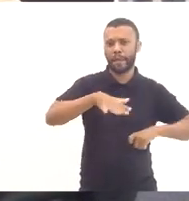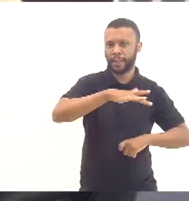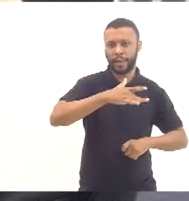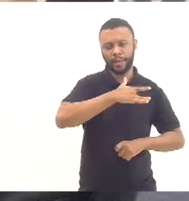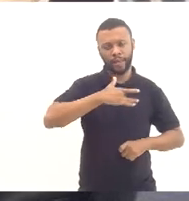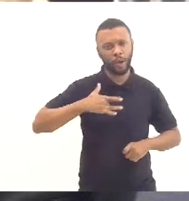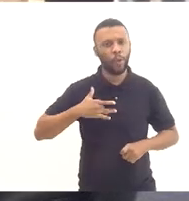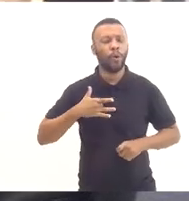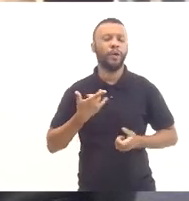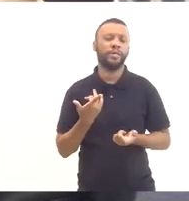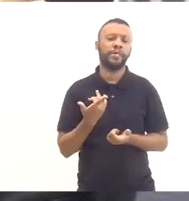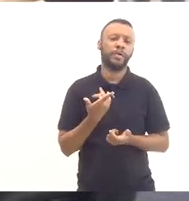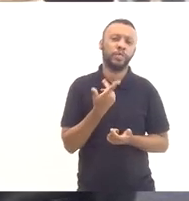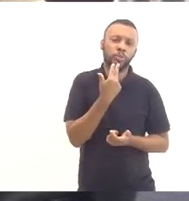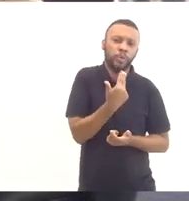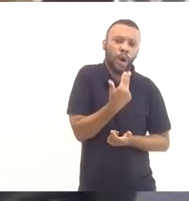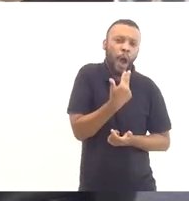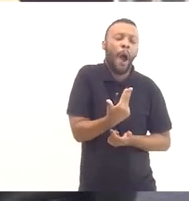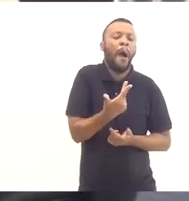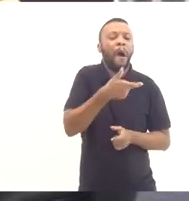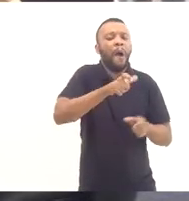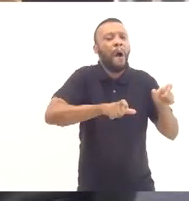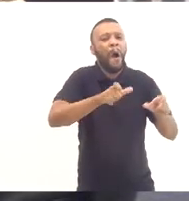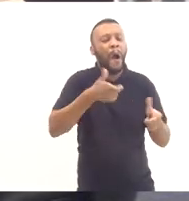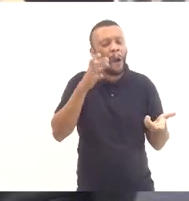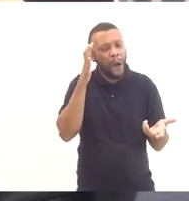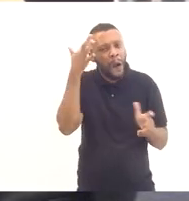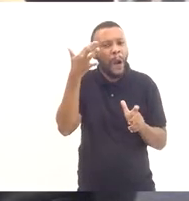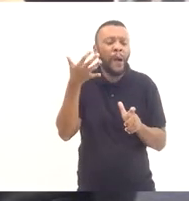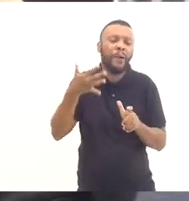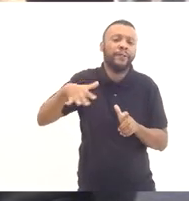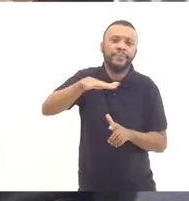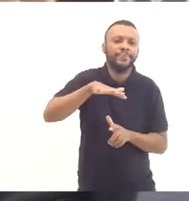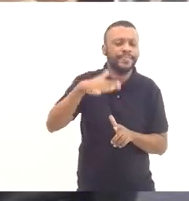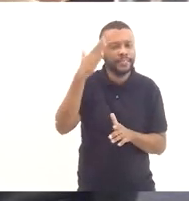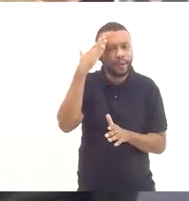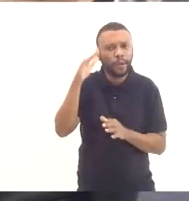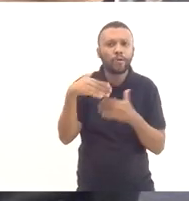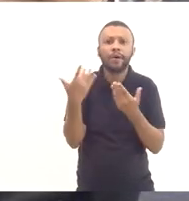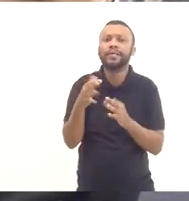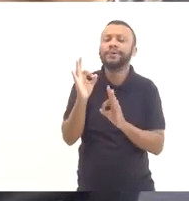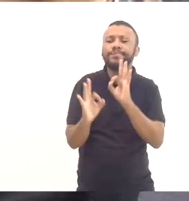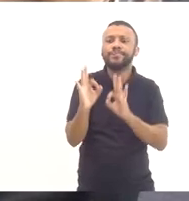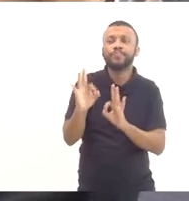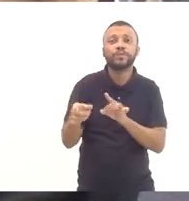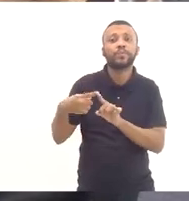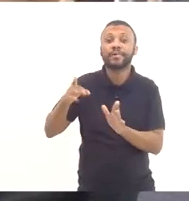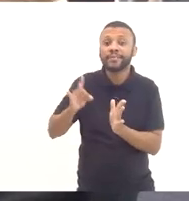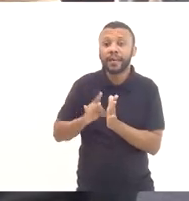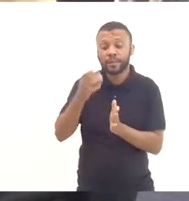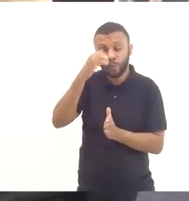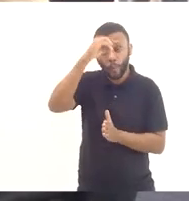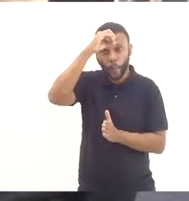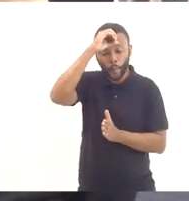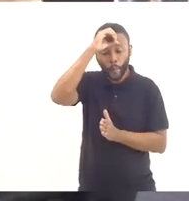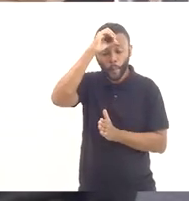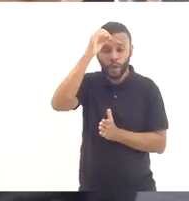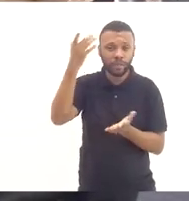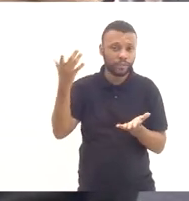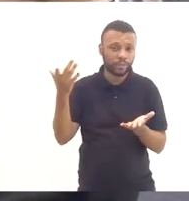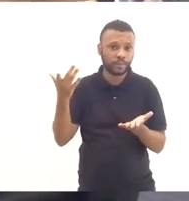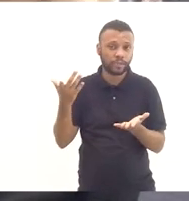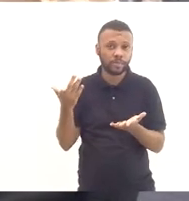que que lidam com essa situação para fazer para informar porque o realmente o juiz não sabe mas ele